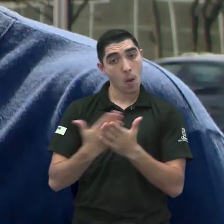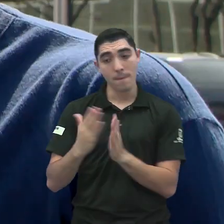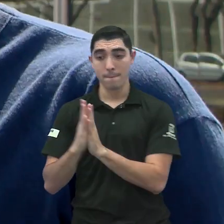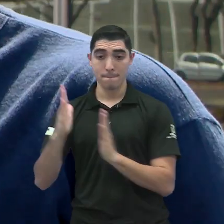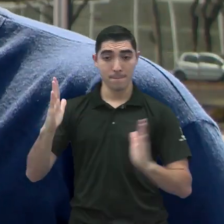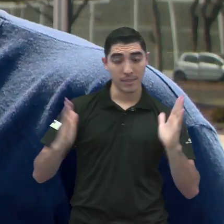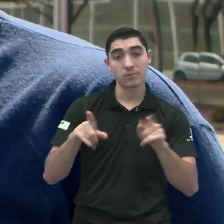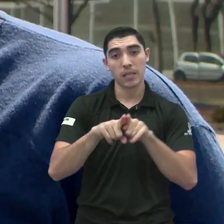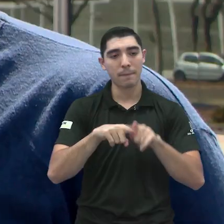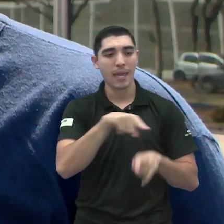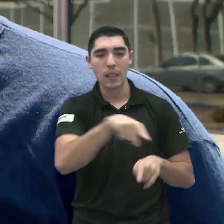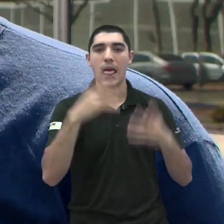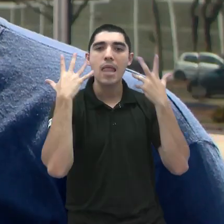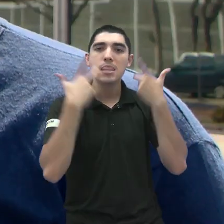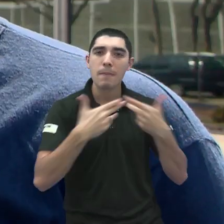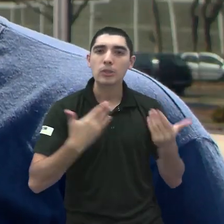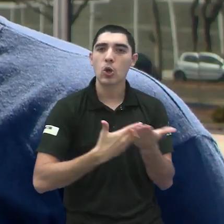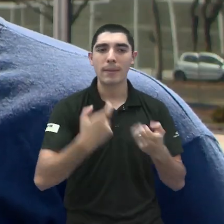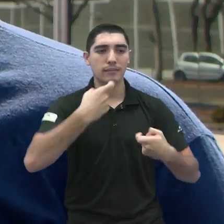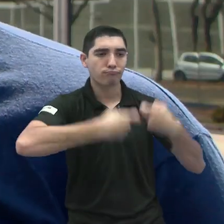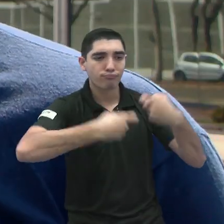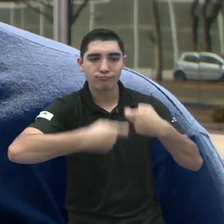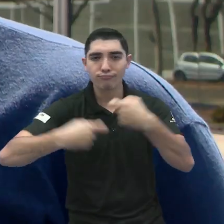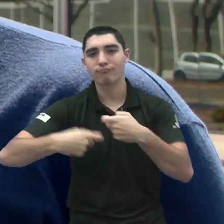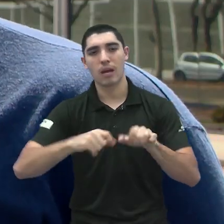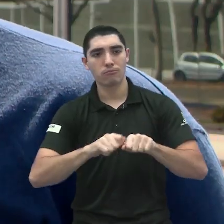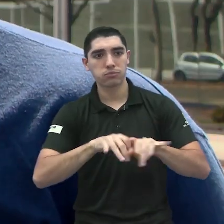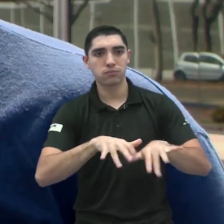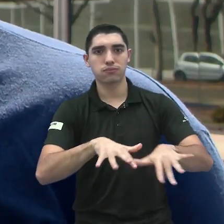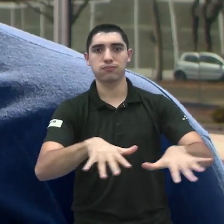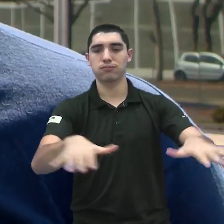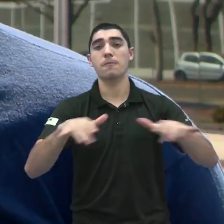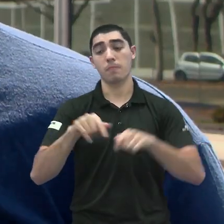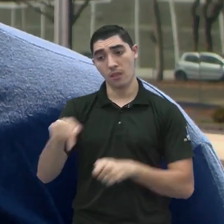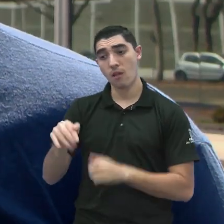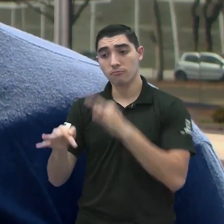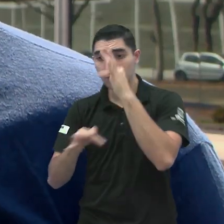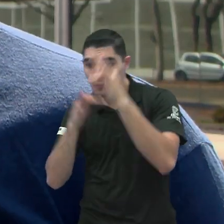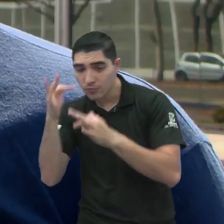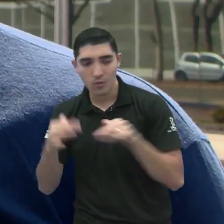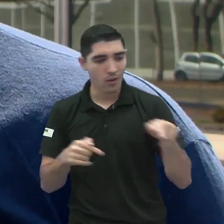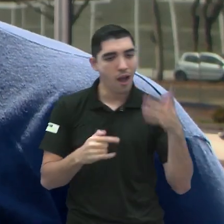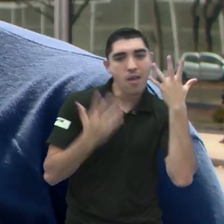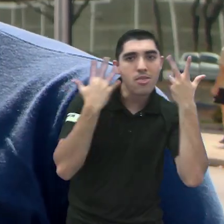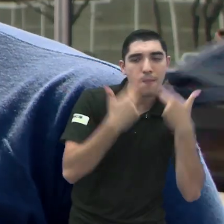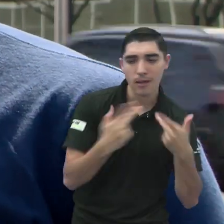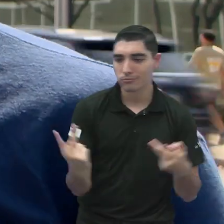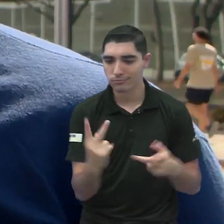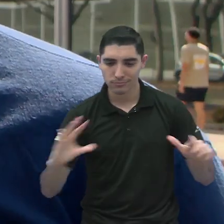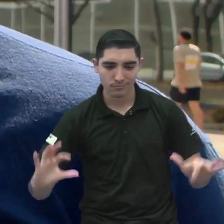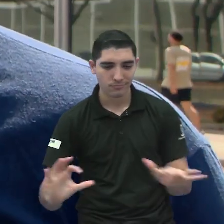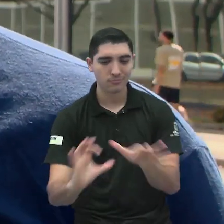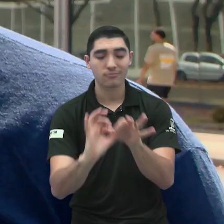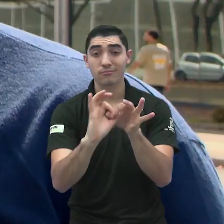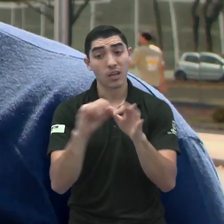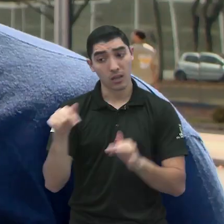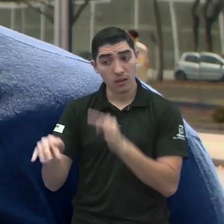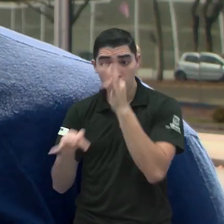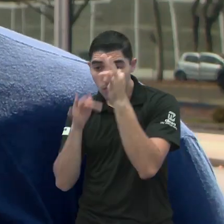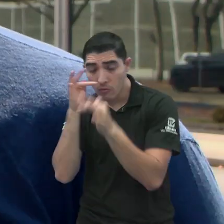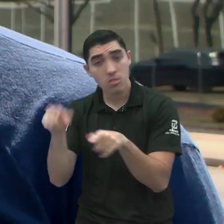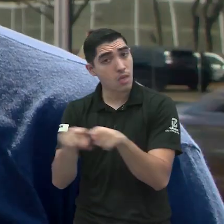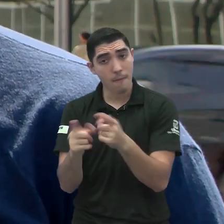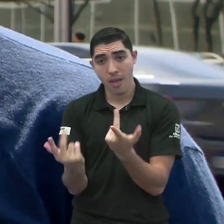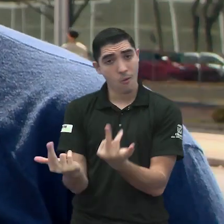Então inicia-se a fase de acasalamento. Então, assim, é uma união, né? As plantas com os animais, e